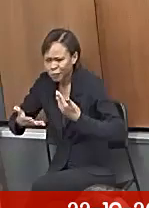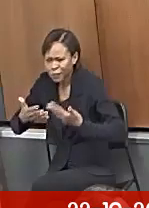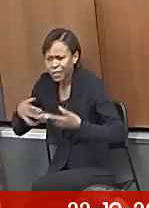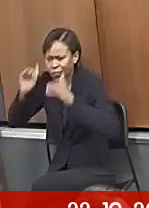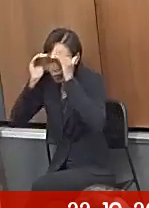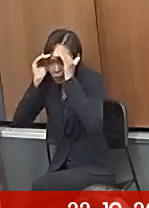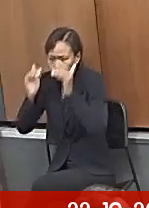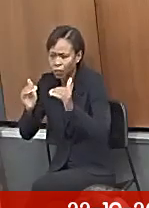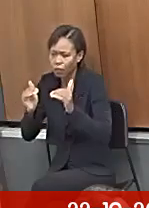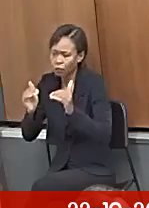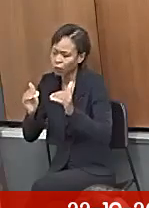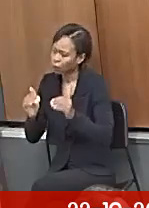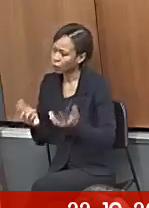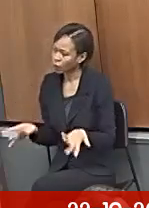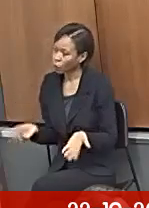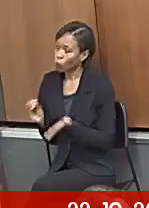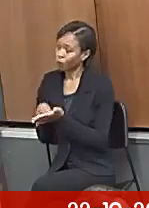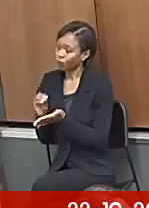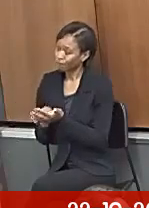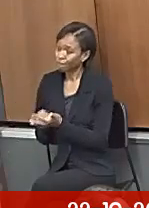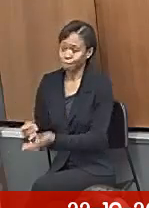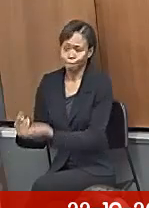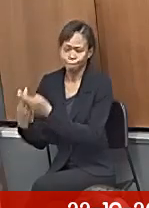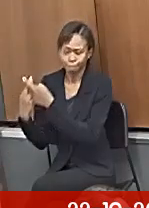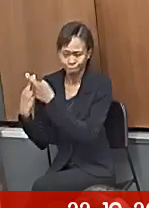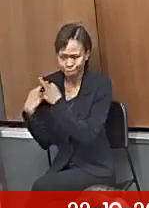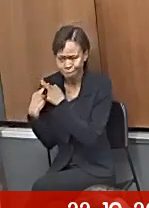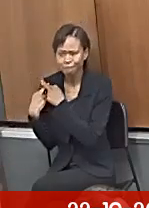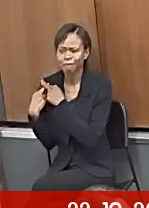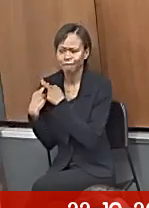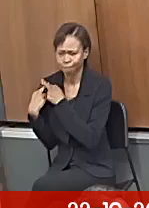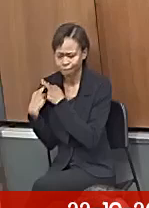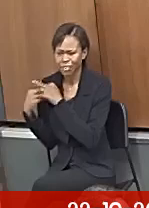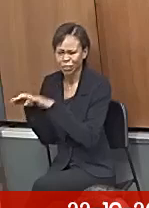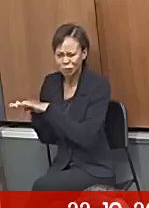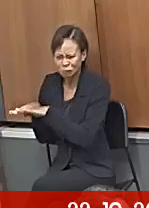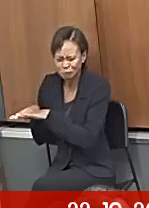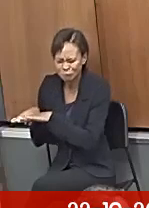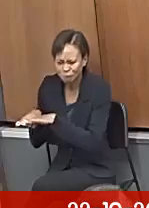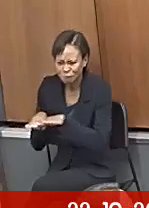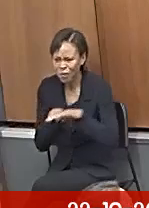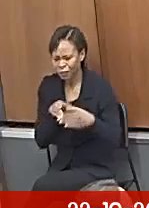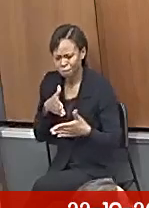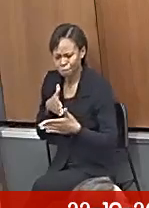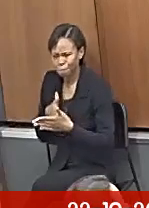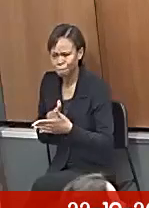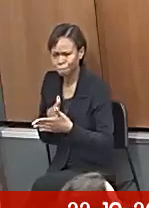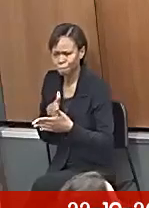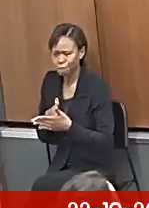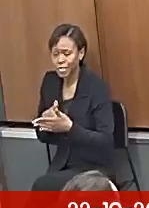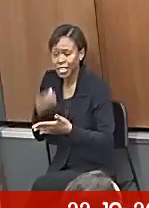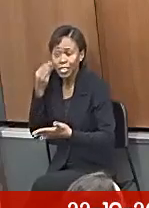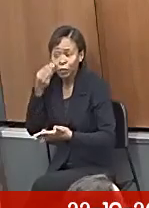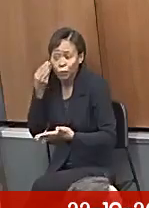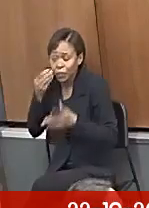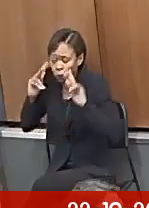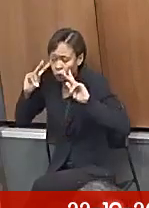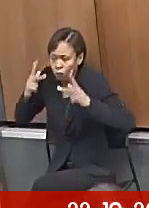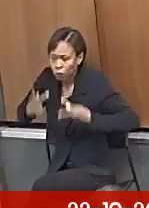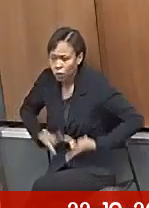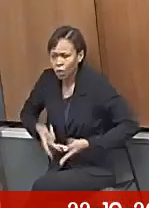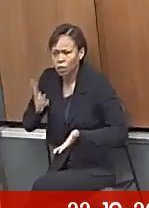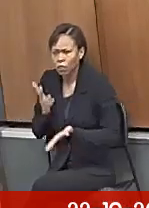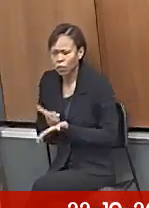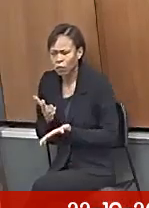continuidade irresponsável de padrões que oprimem milhares de existências, que limitam a experiência humana e perpetuam